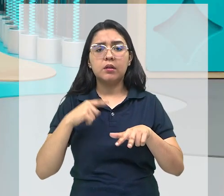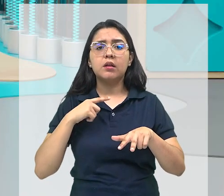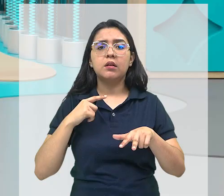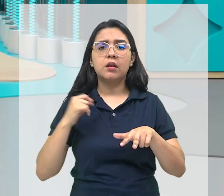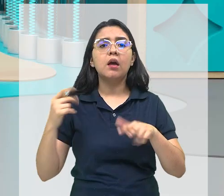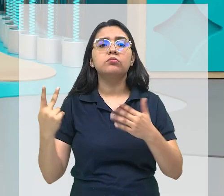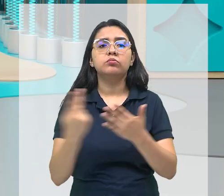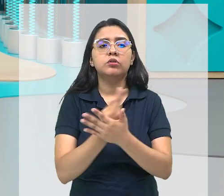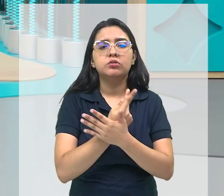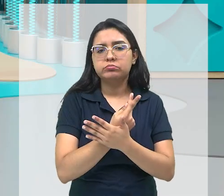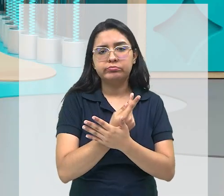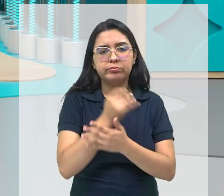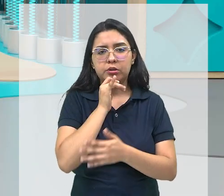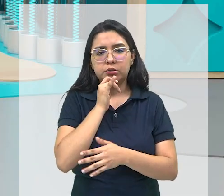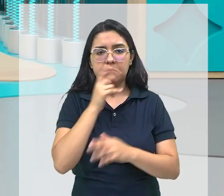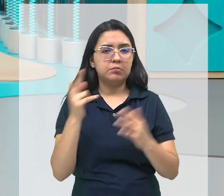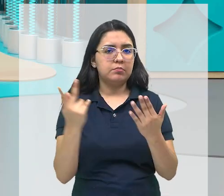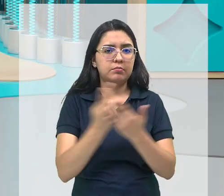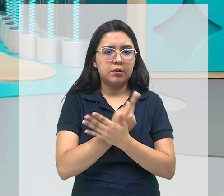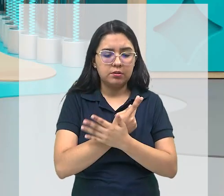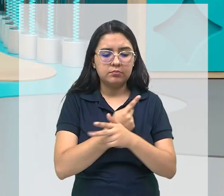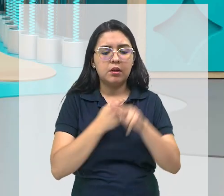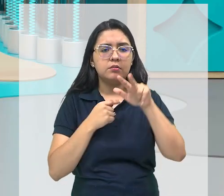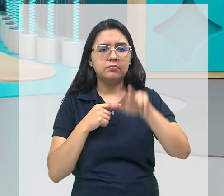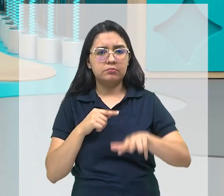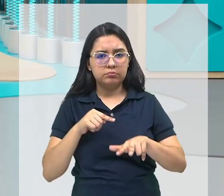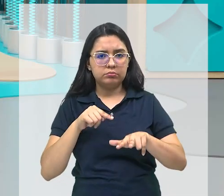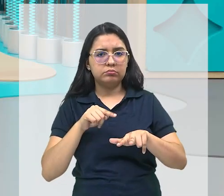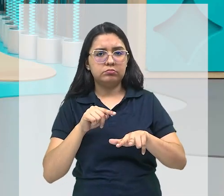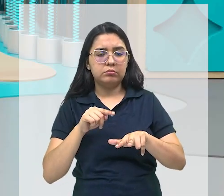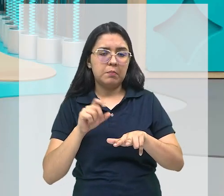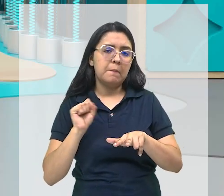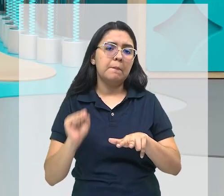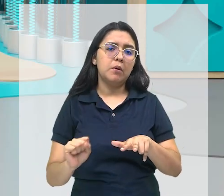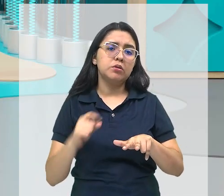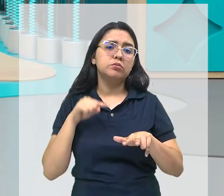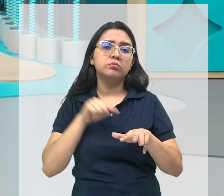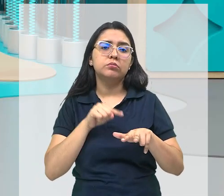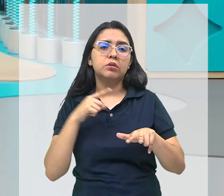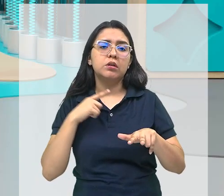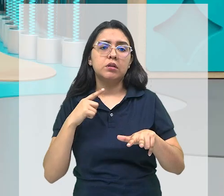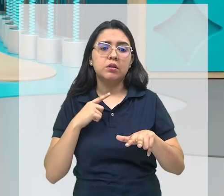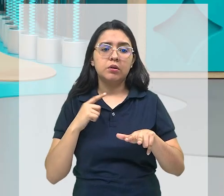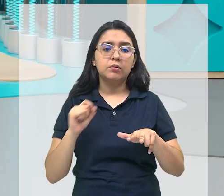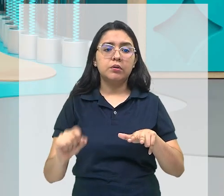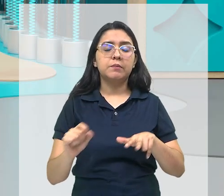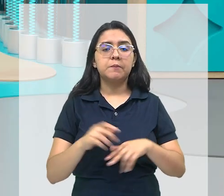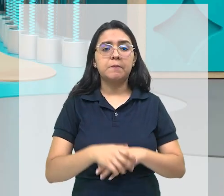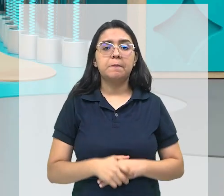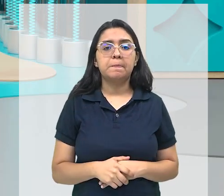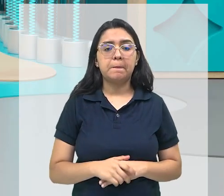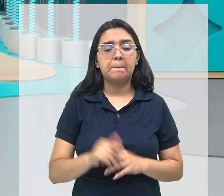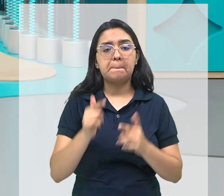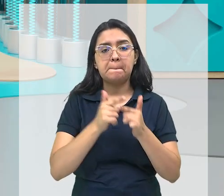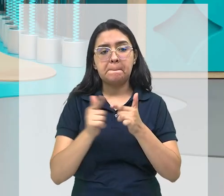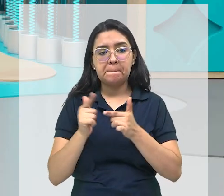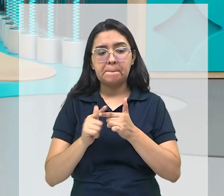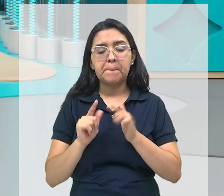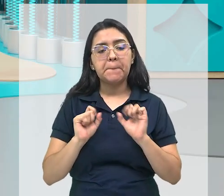sofreu um determinado acidente, que ela possa ter sido acometida de alguma